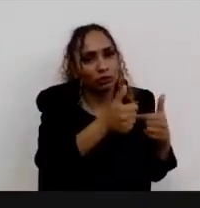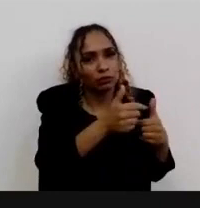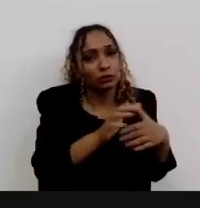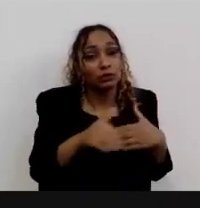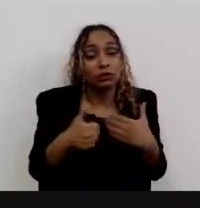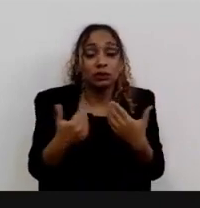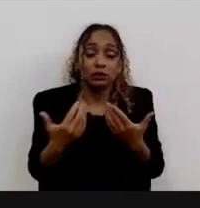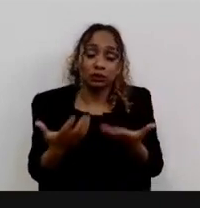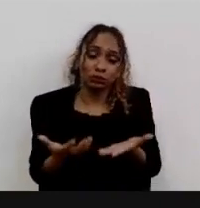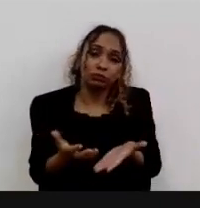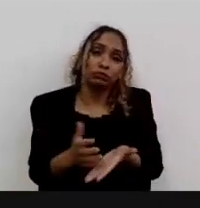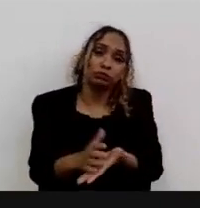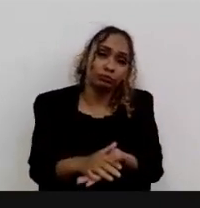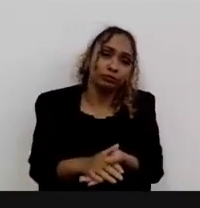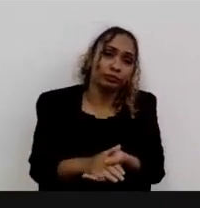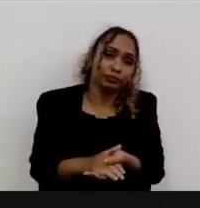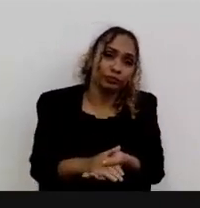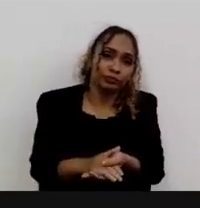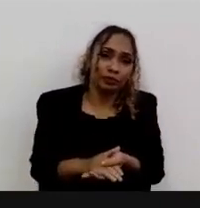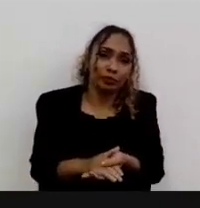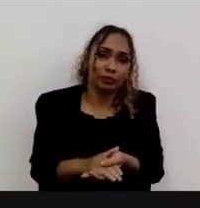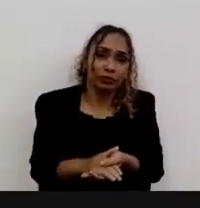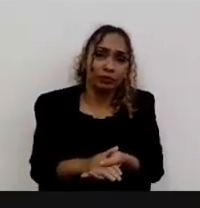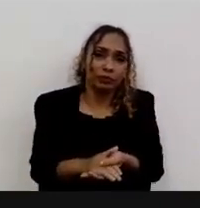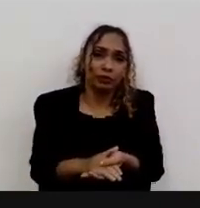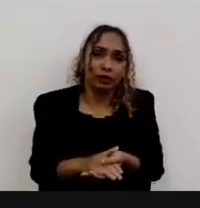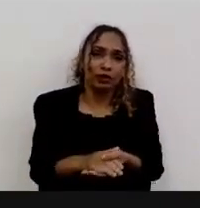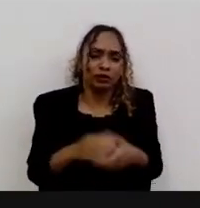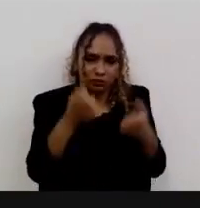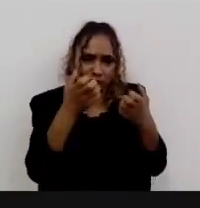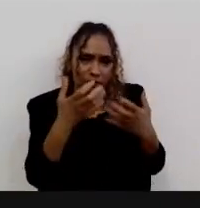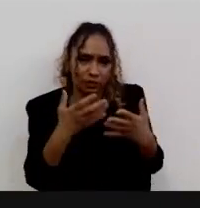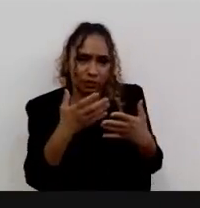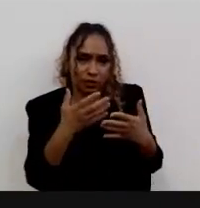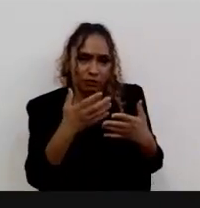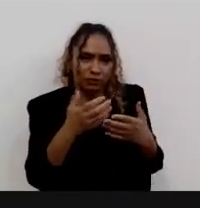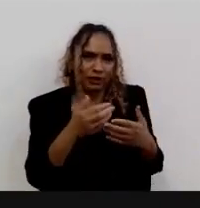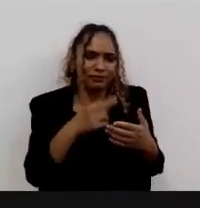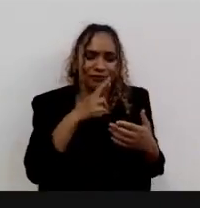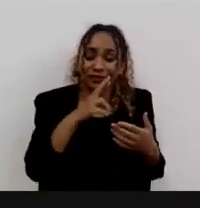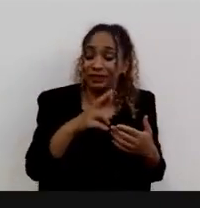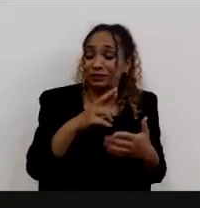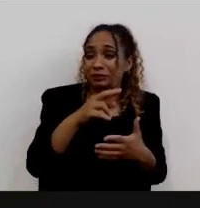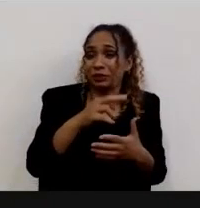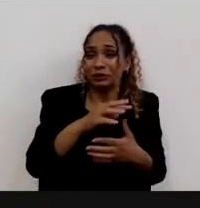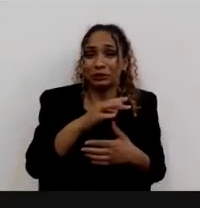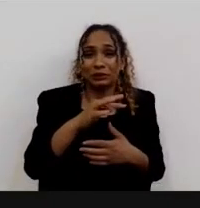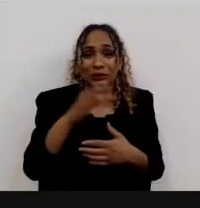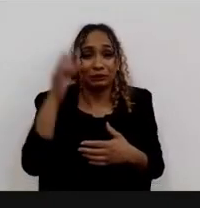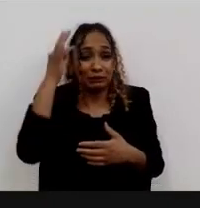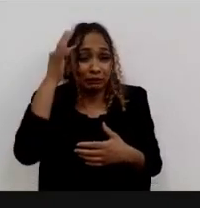Bom, isso que a gente está falando aqui tem sustentação em diversas teorias.